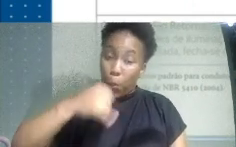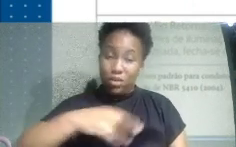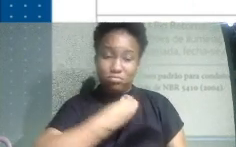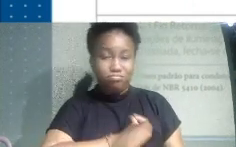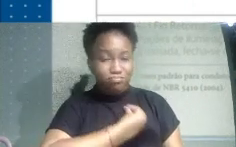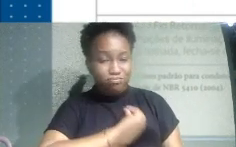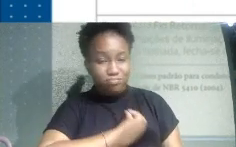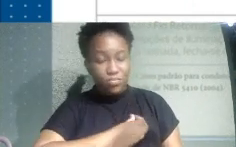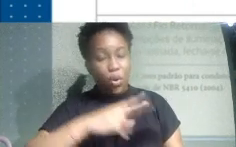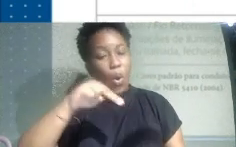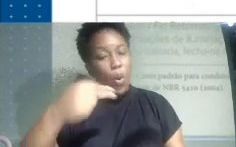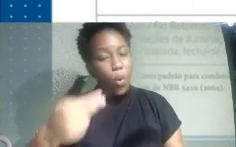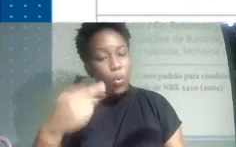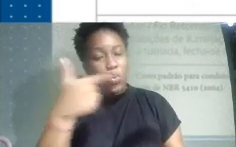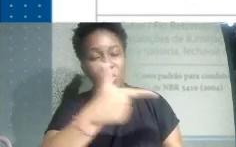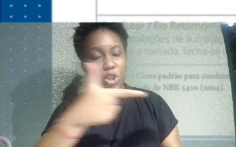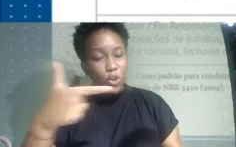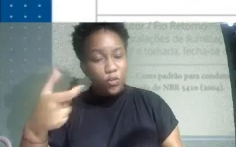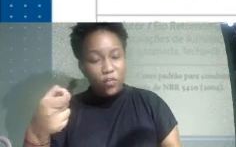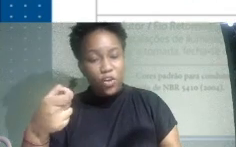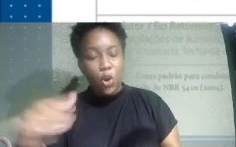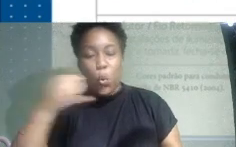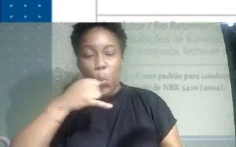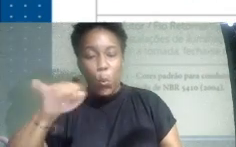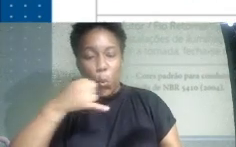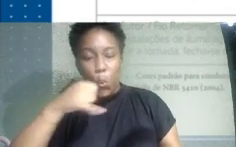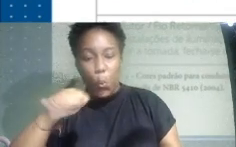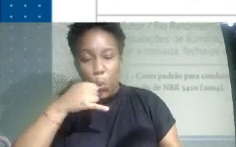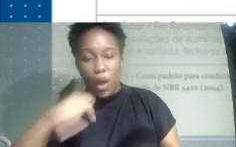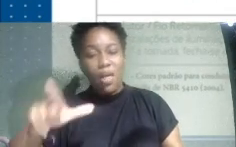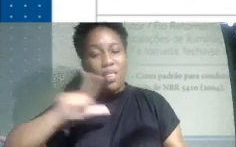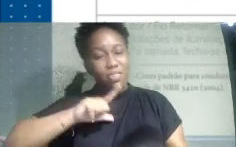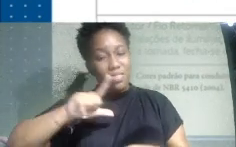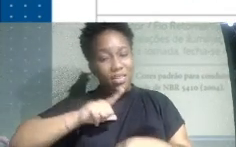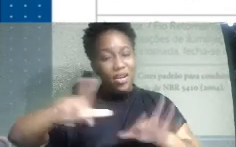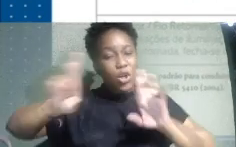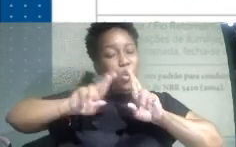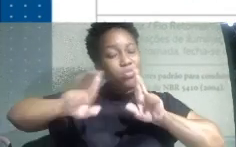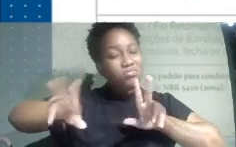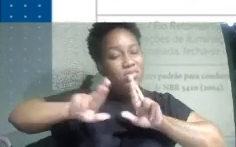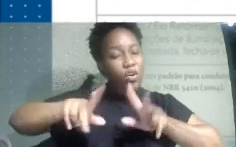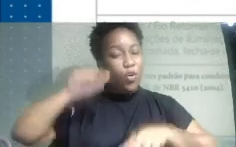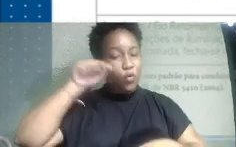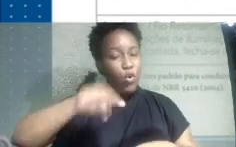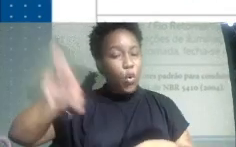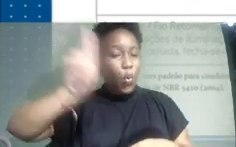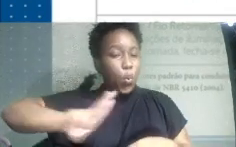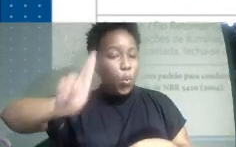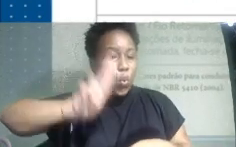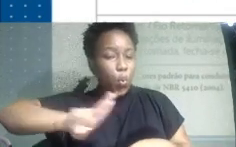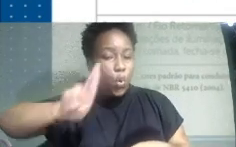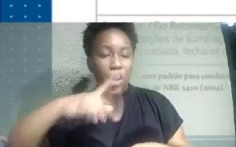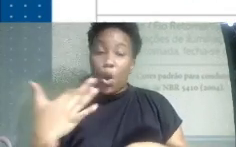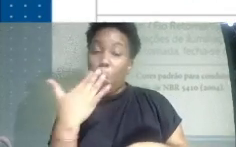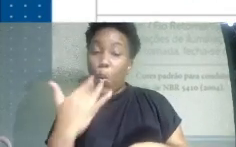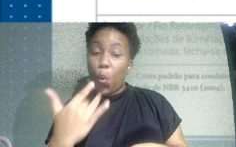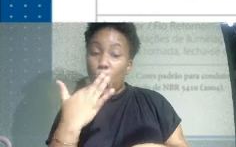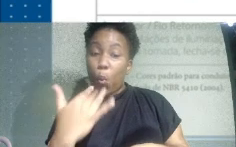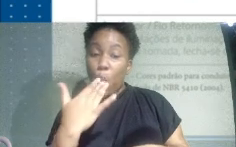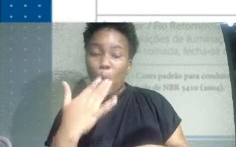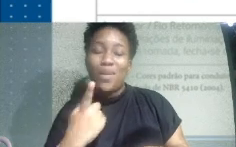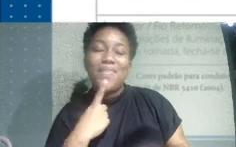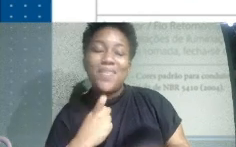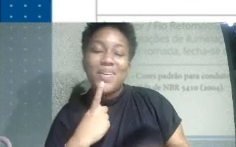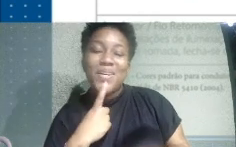ou de 220 volts, ou então há diferença de potencial, você utiliza geralmente a cor vermelha, tá?